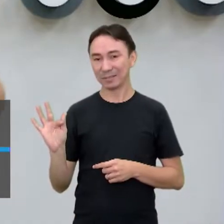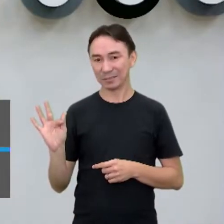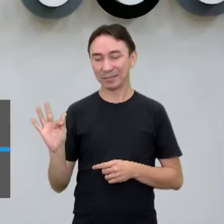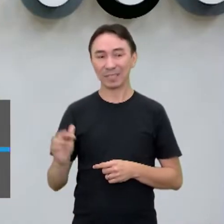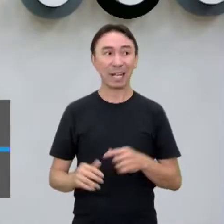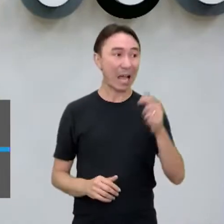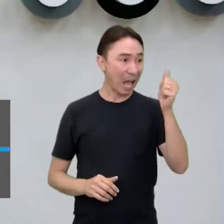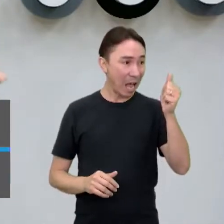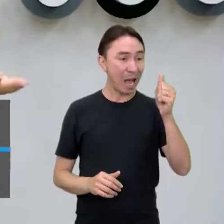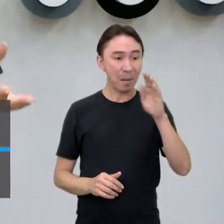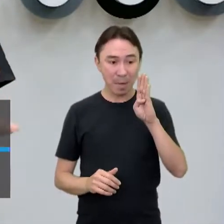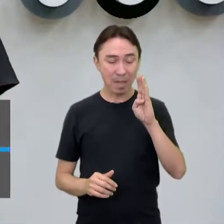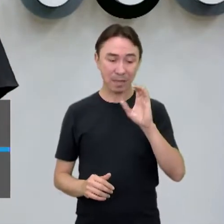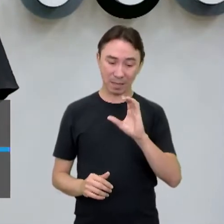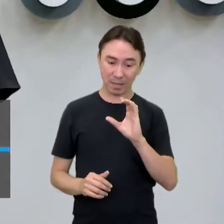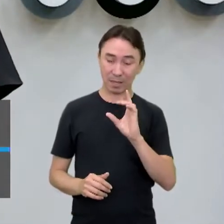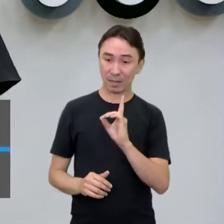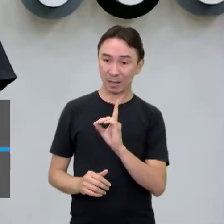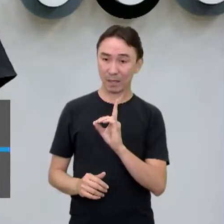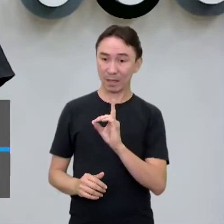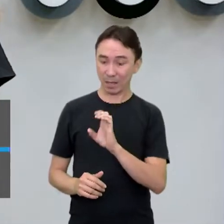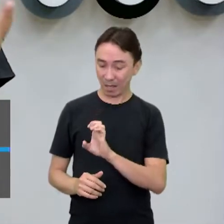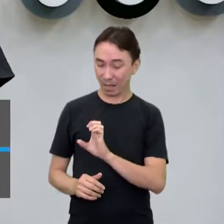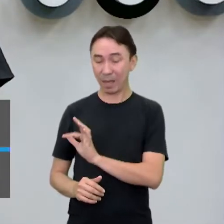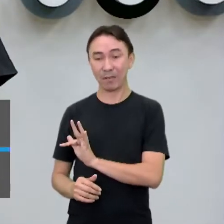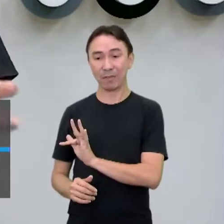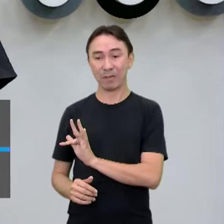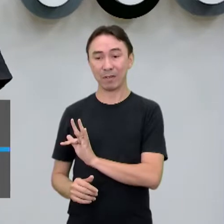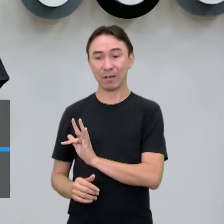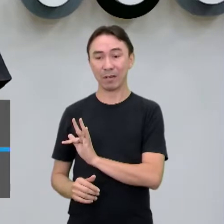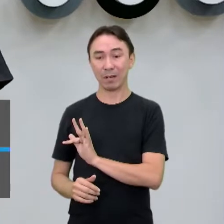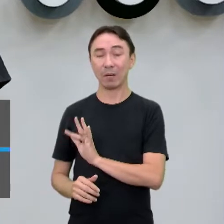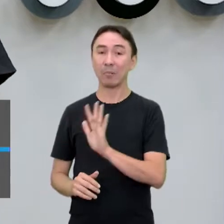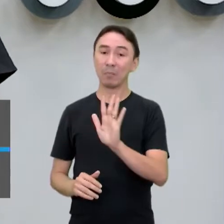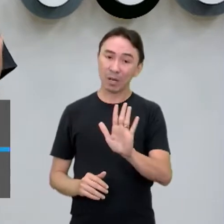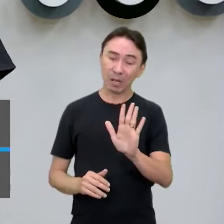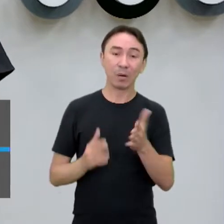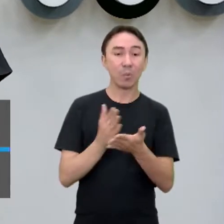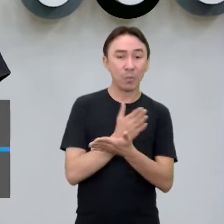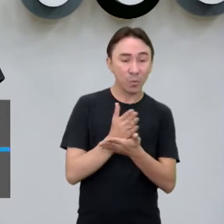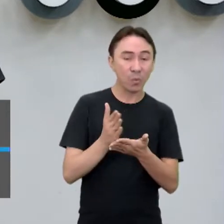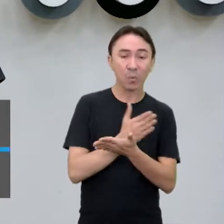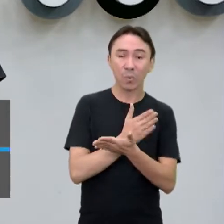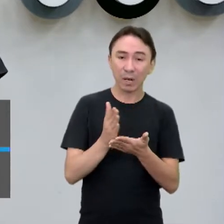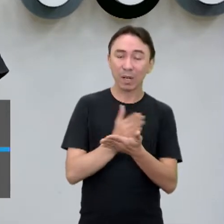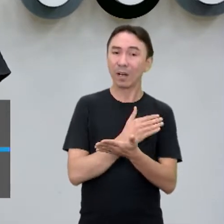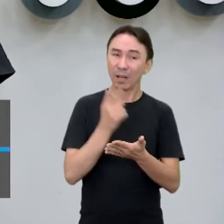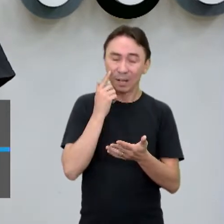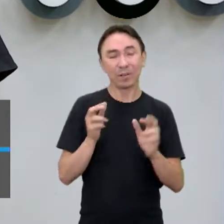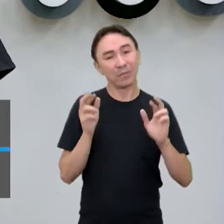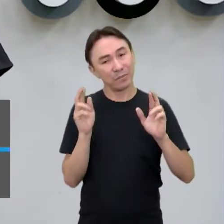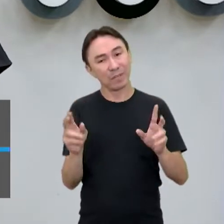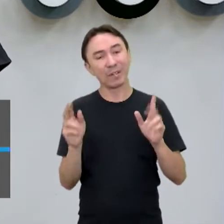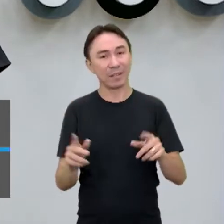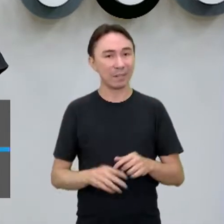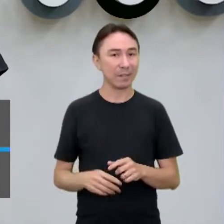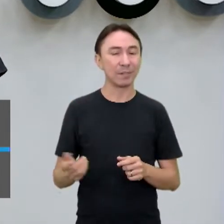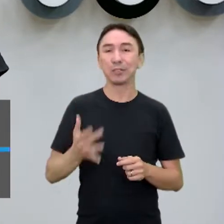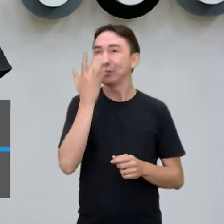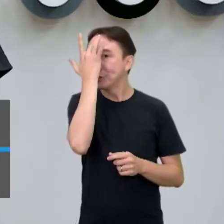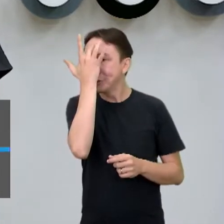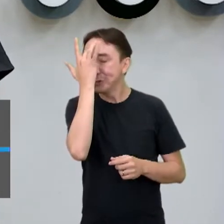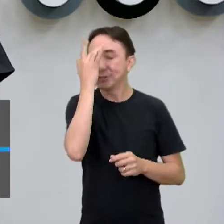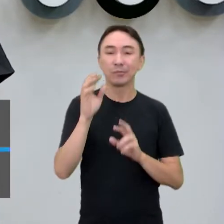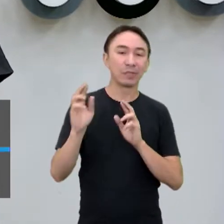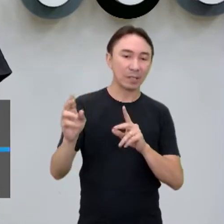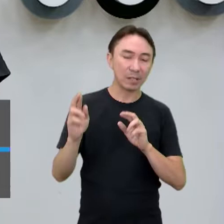até F. Mas algumas sociedades, elas se dividem de maneiras diferentes, como a Índia em sistema de casta, a gente vai lá na Idade Média,